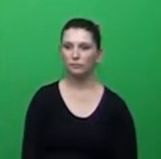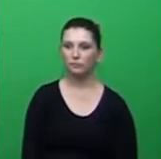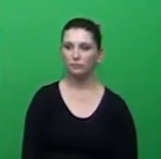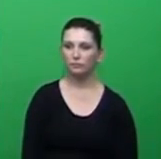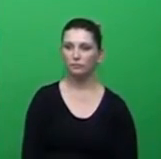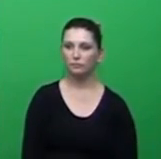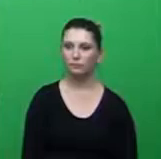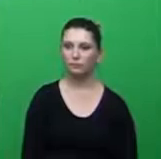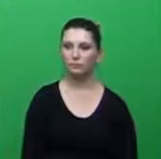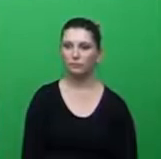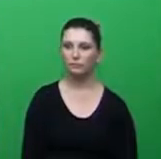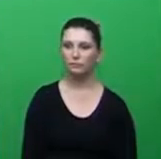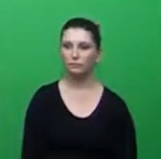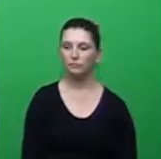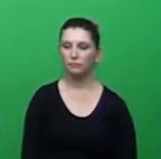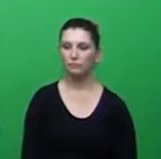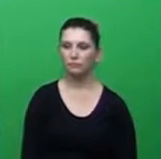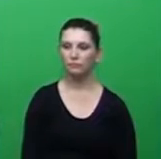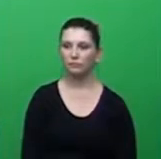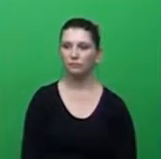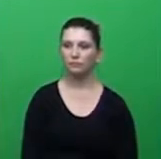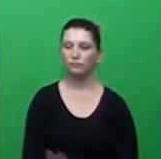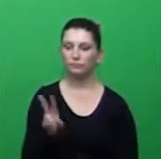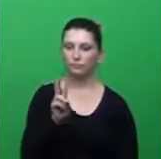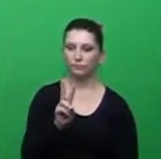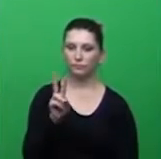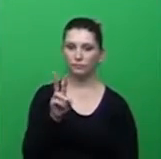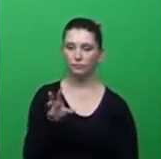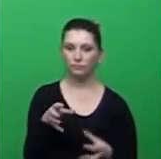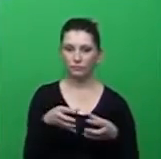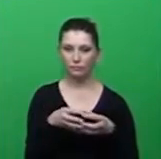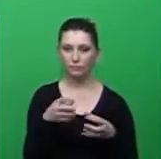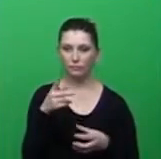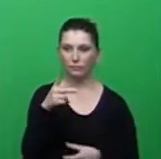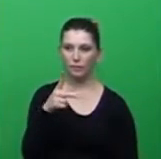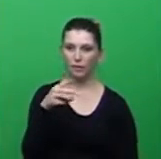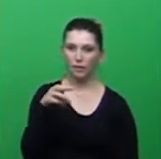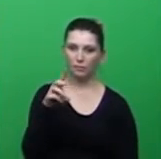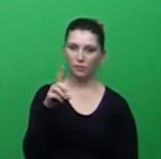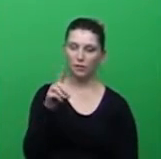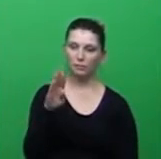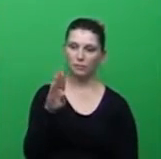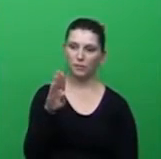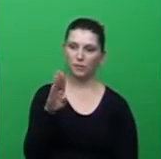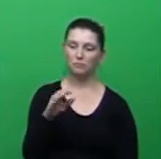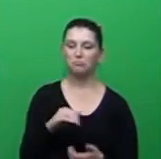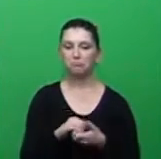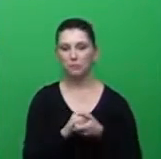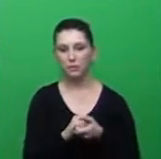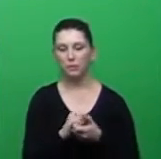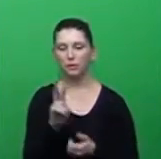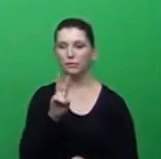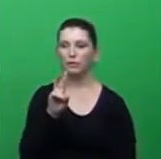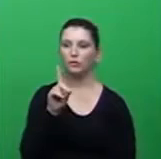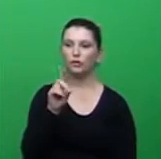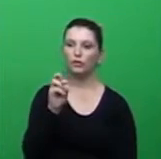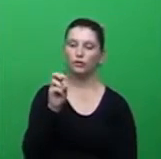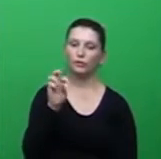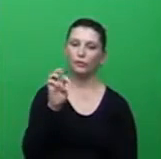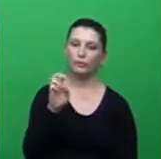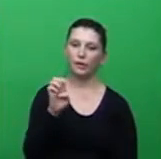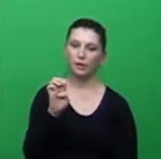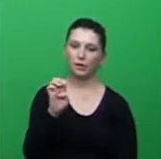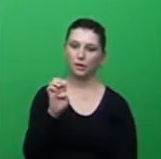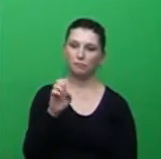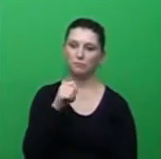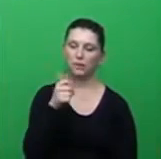Em nome da bancada de vereadores do PMDB, também saúdo, né, cumprimento ao Giovanni Zappellini, seja bem-vindo,